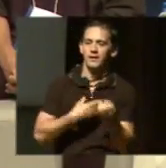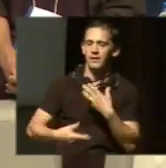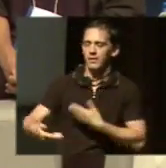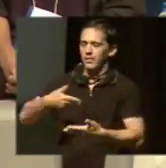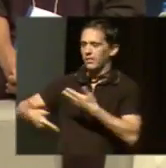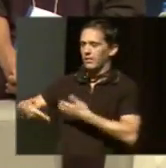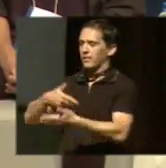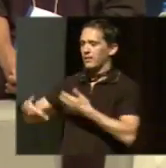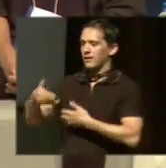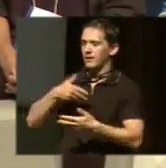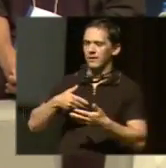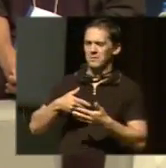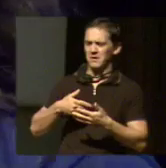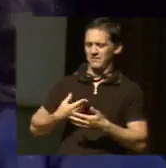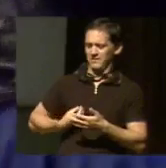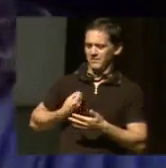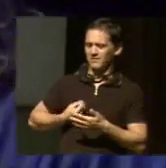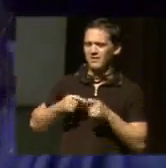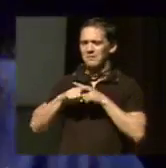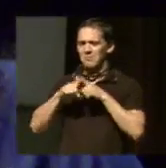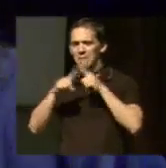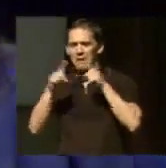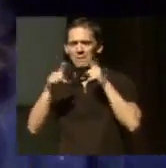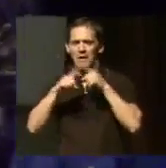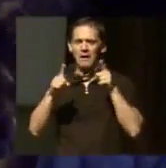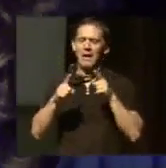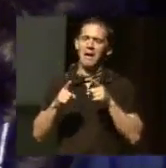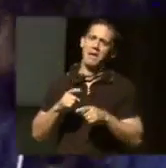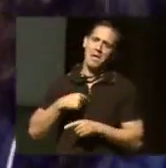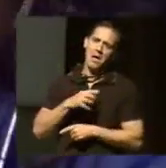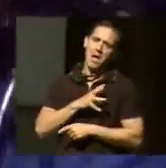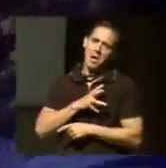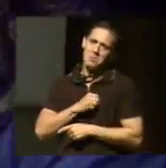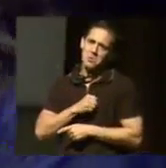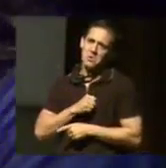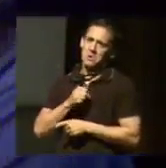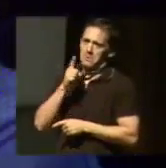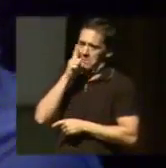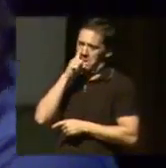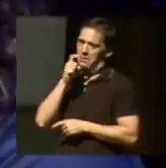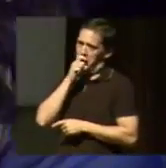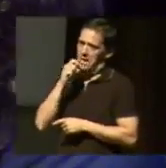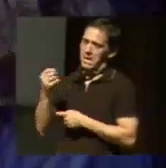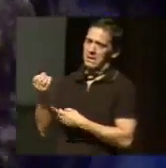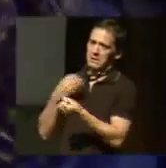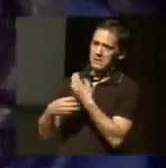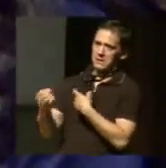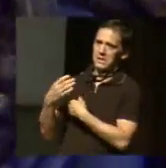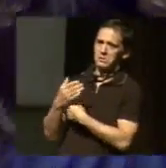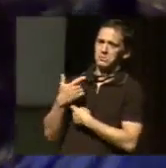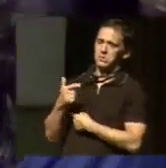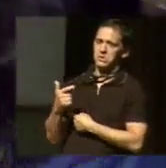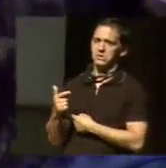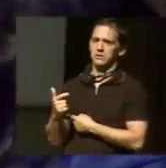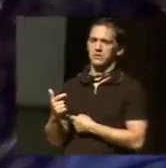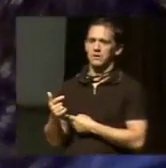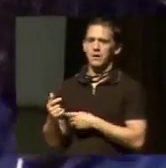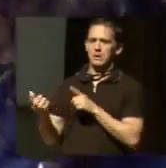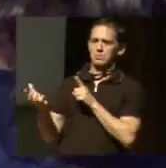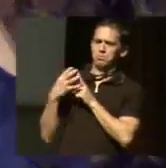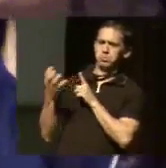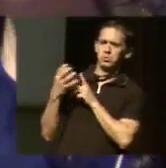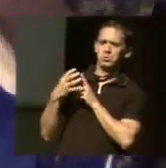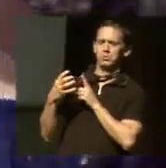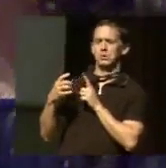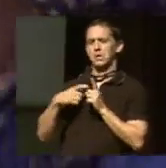porque, eu não recebi amor o suficiente quando era pequeno, ou, eu sofri bullying. Sim, realmente, a gente se lamenta